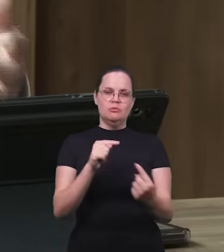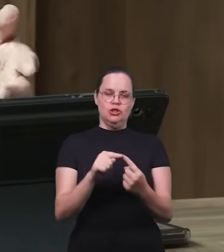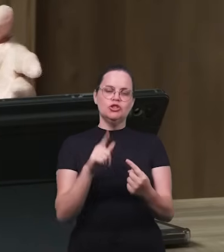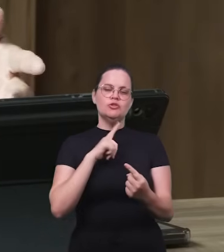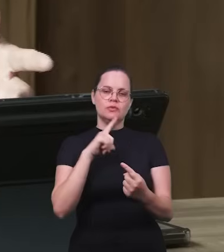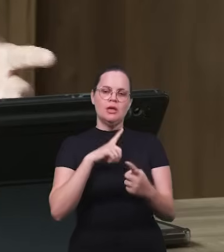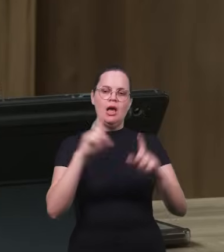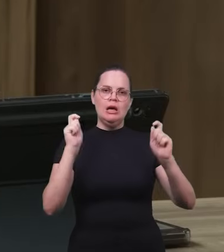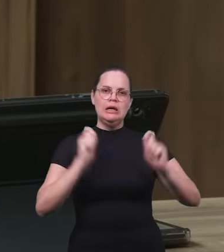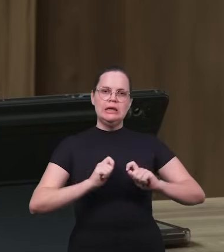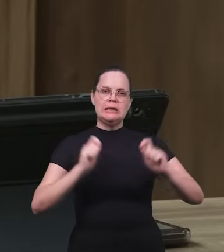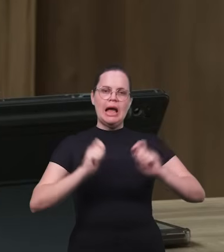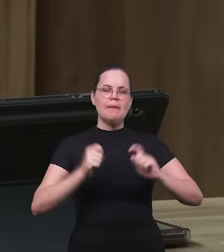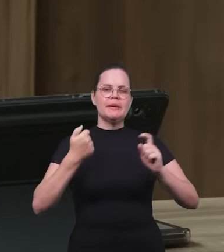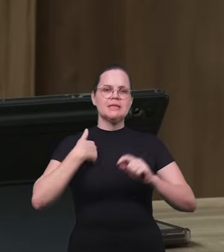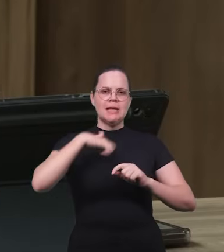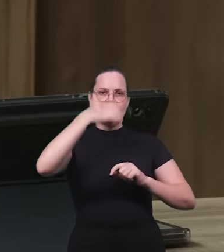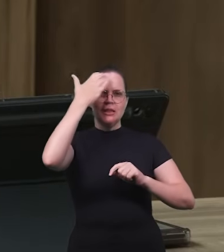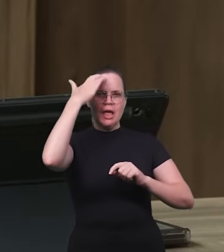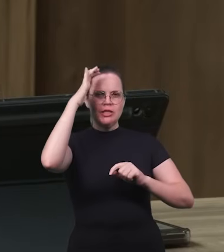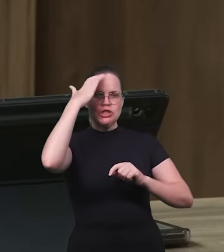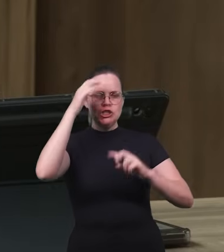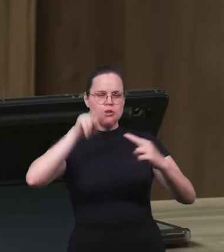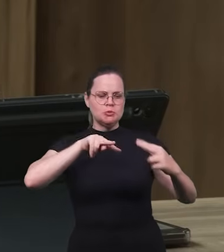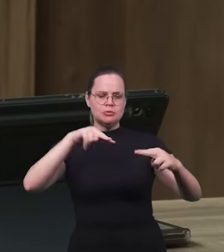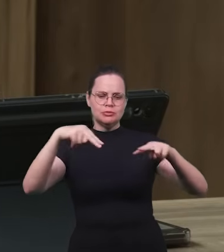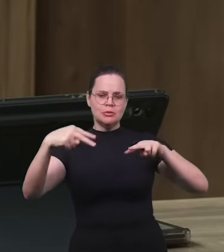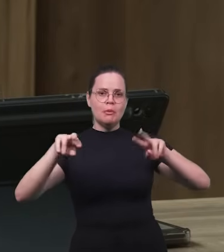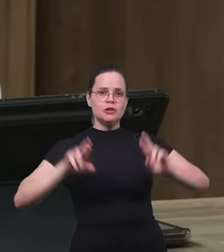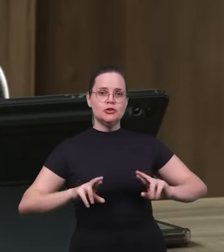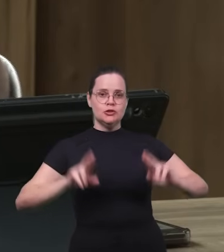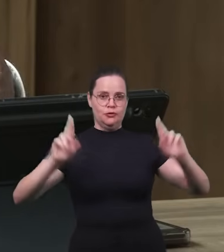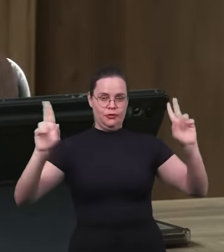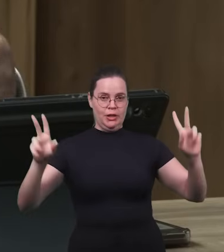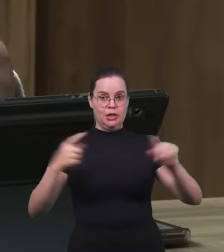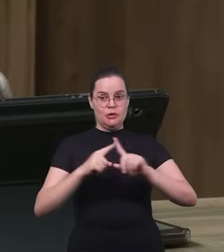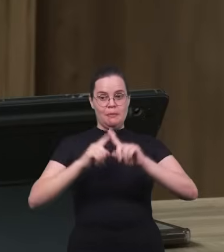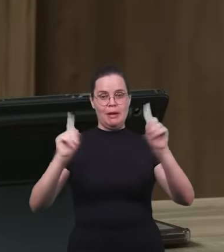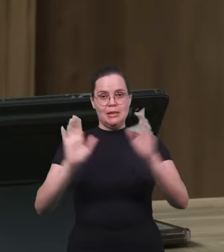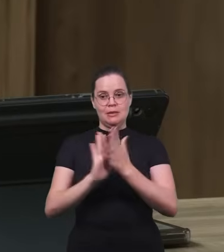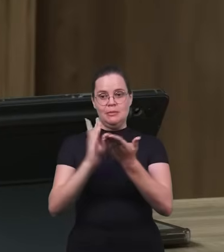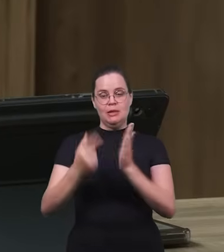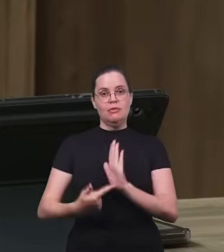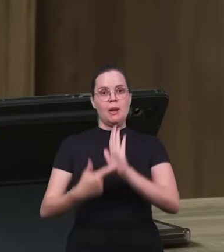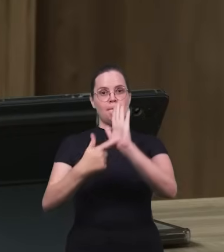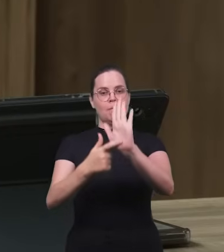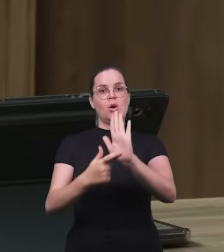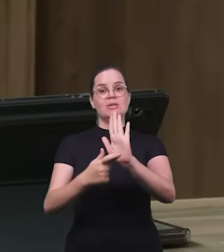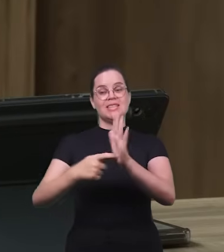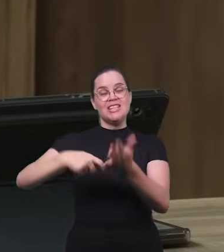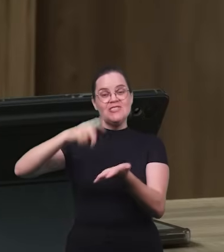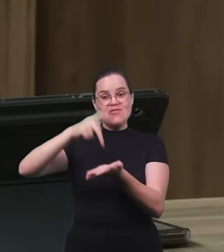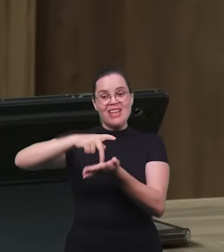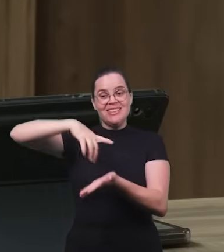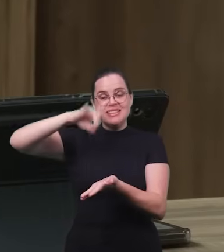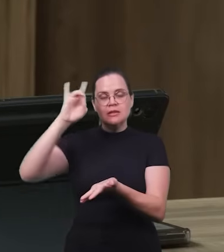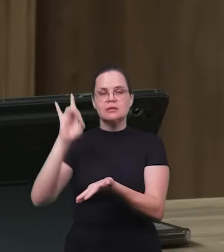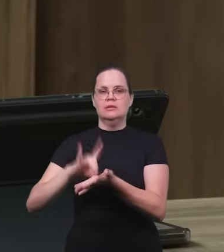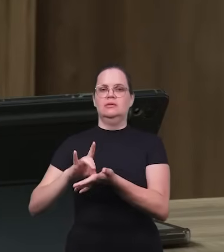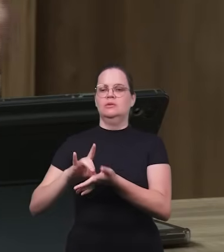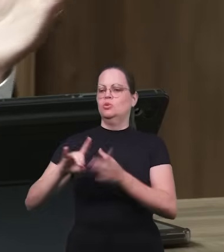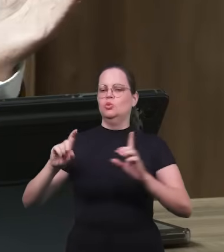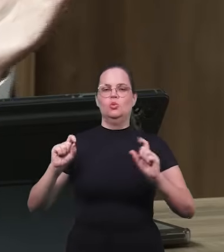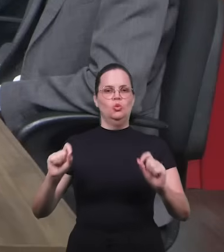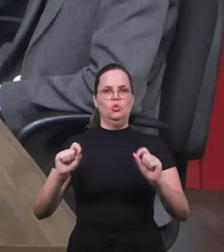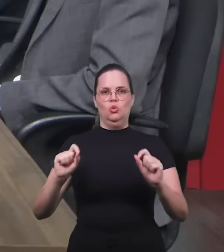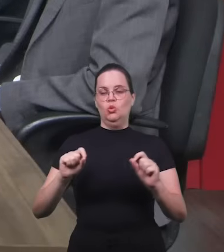ser interpretada de formas diferentes, a Bíblia ela sustenta realmente o que é essa realidade.